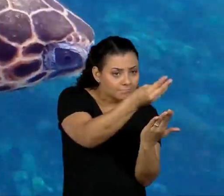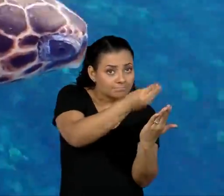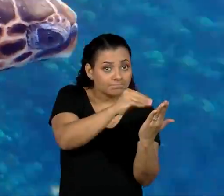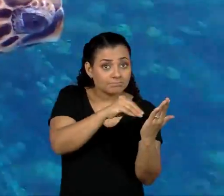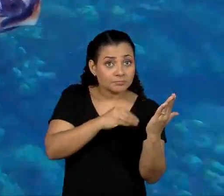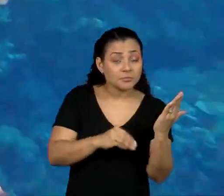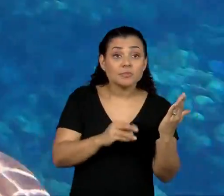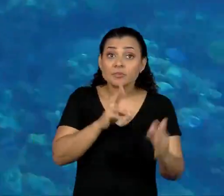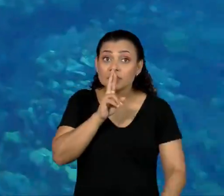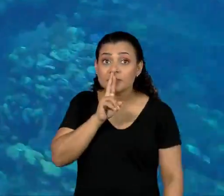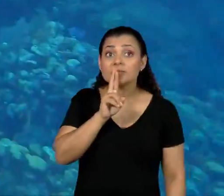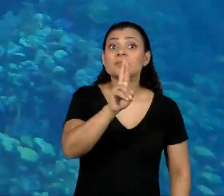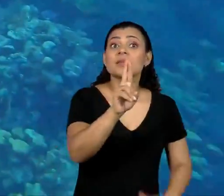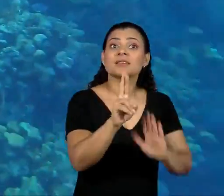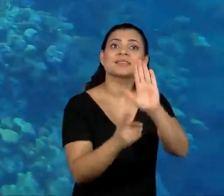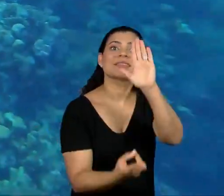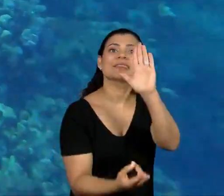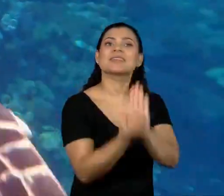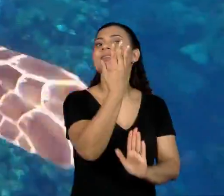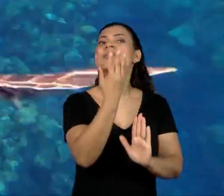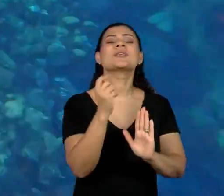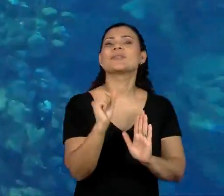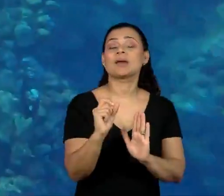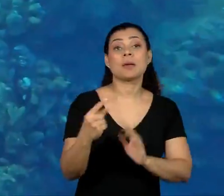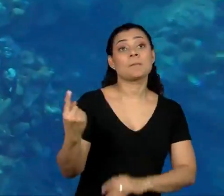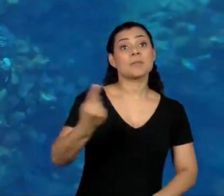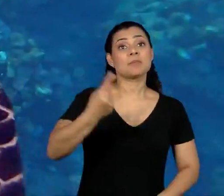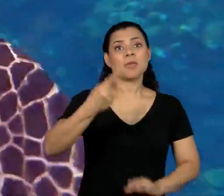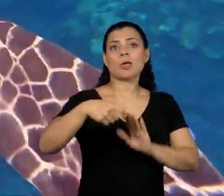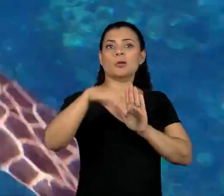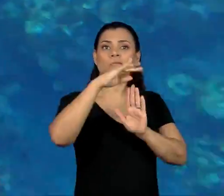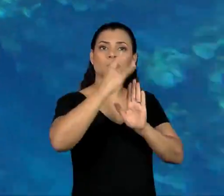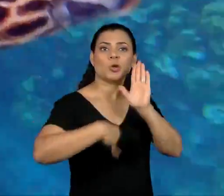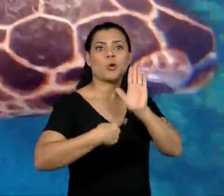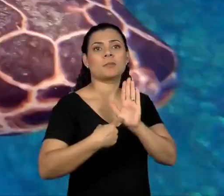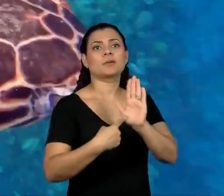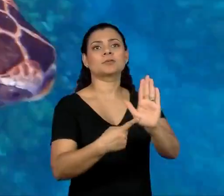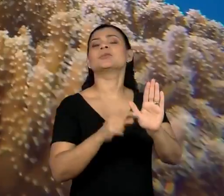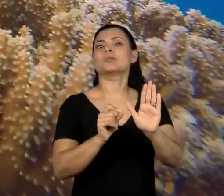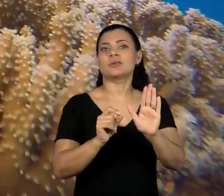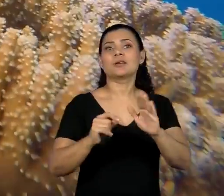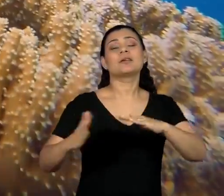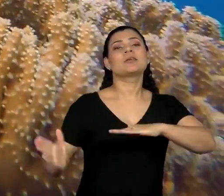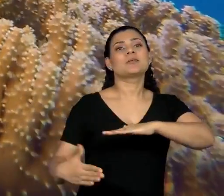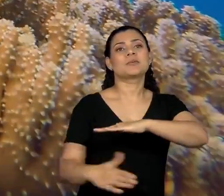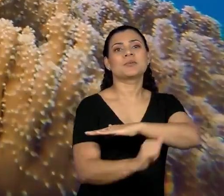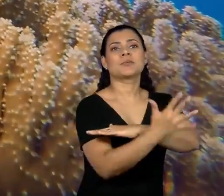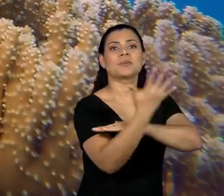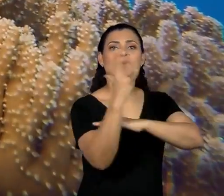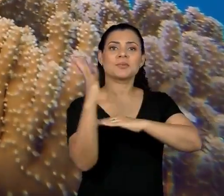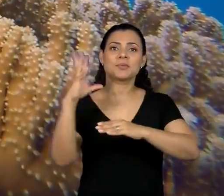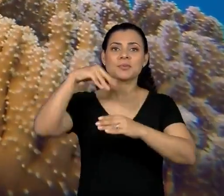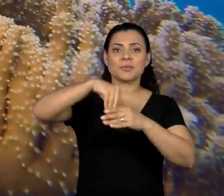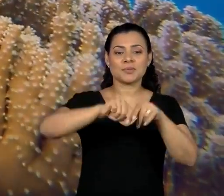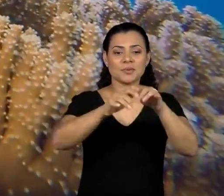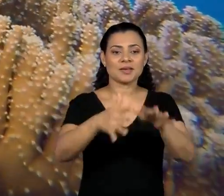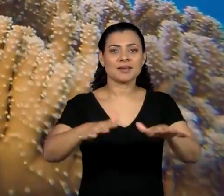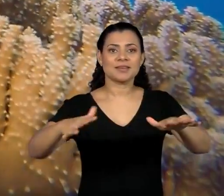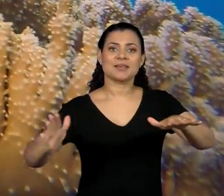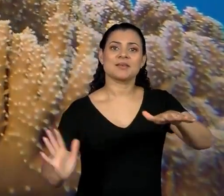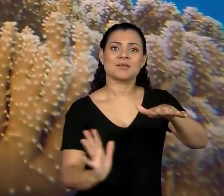Os resultados deram origem ao primeiro diagnóstico brasileiro marinho-costeiro sobre biodiversidade e